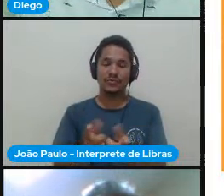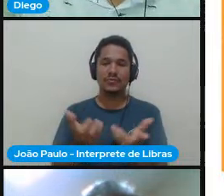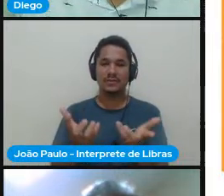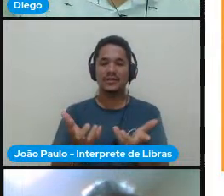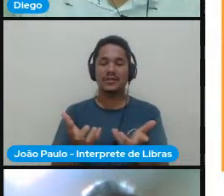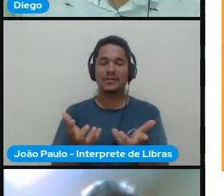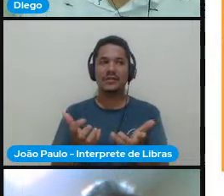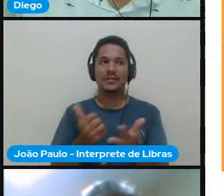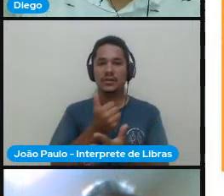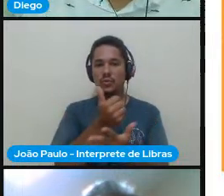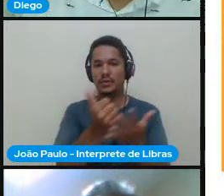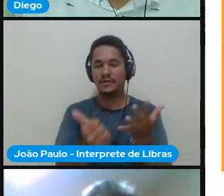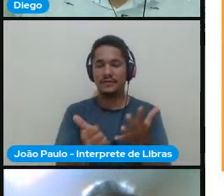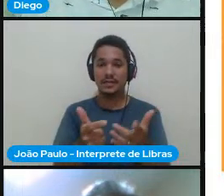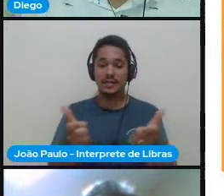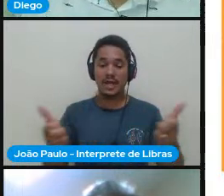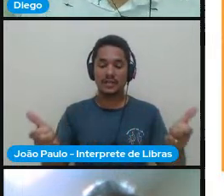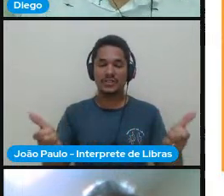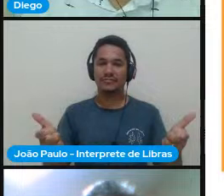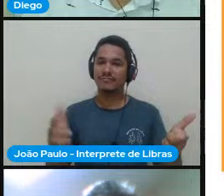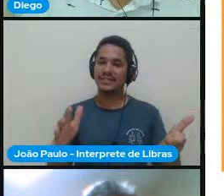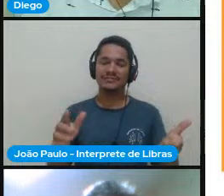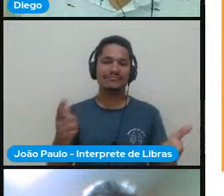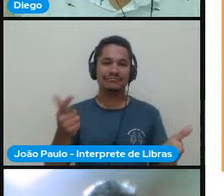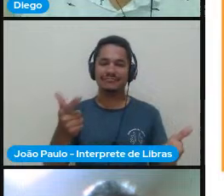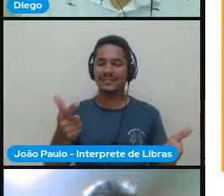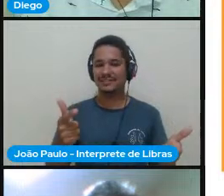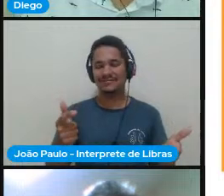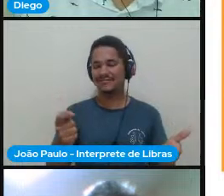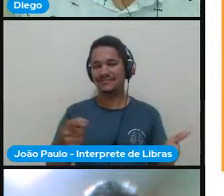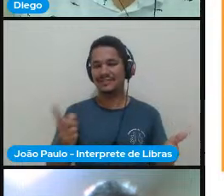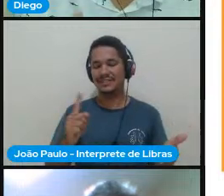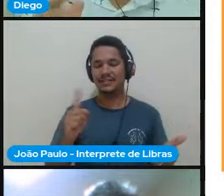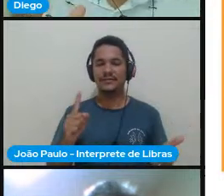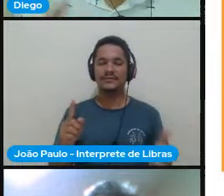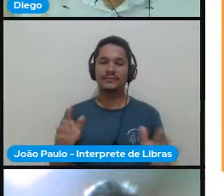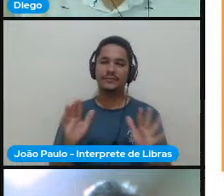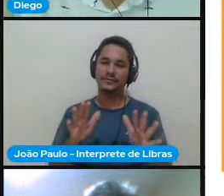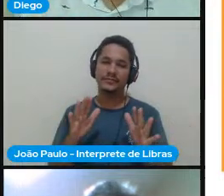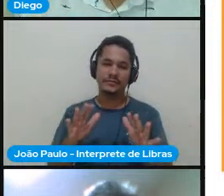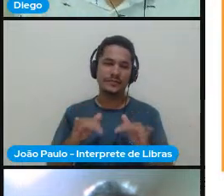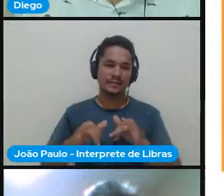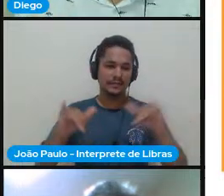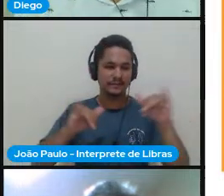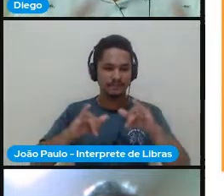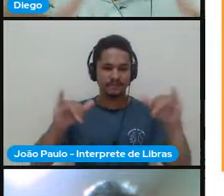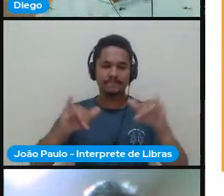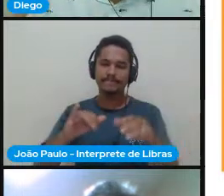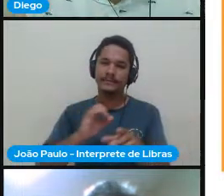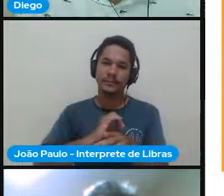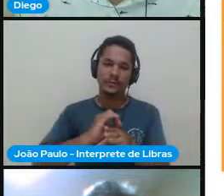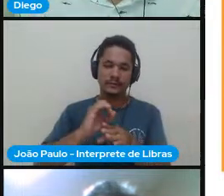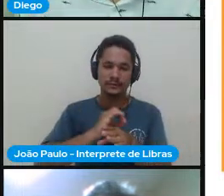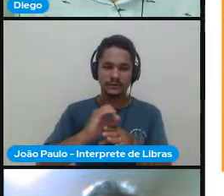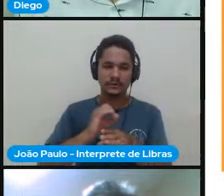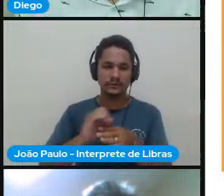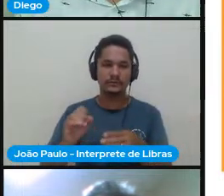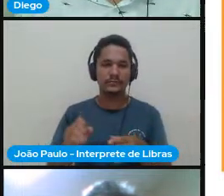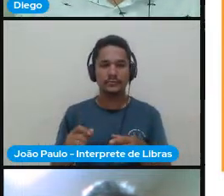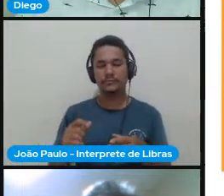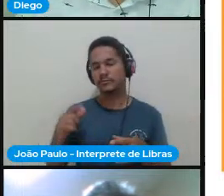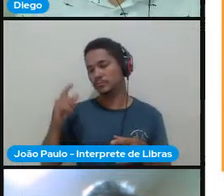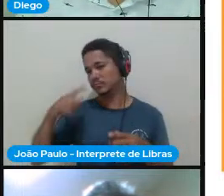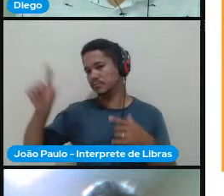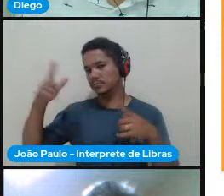dias, mas não é possível. Mas a gente vai divulgar, independente da participação de vocês na oficina, todas as outras, todos os